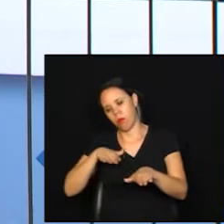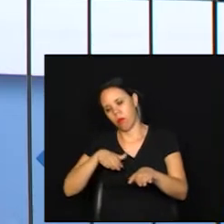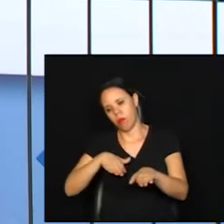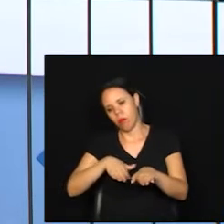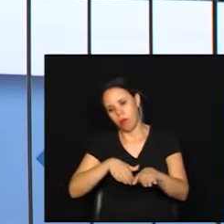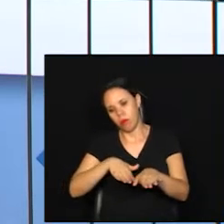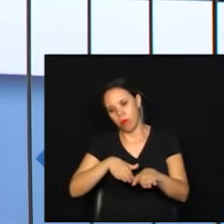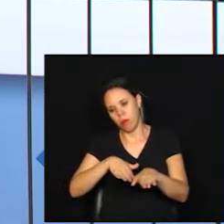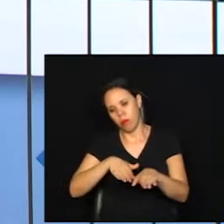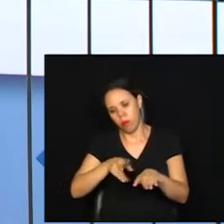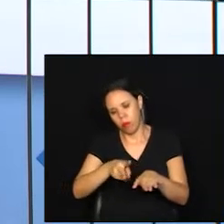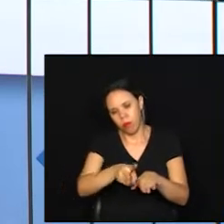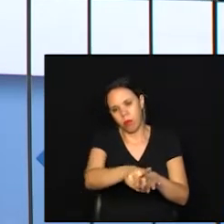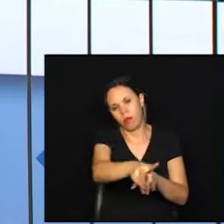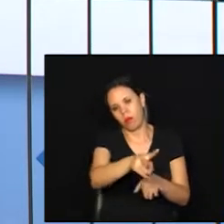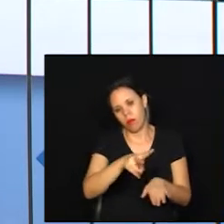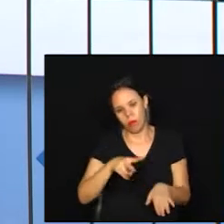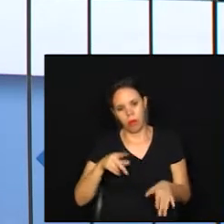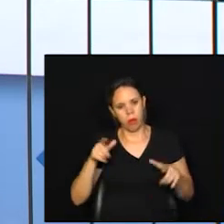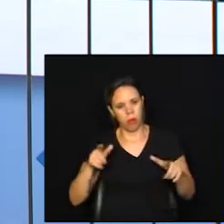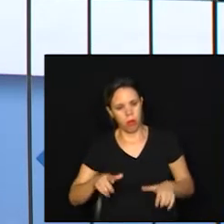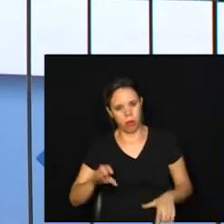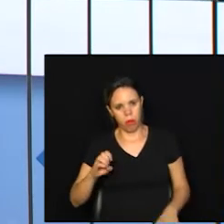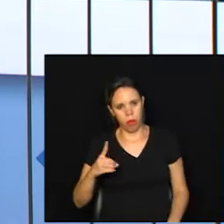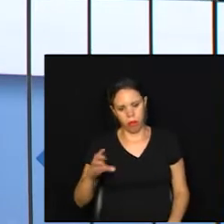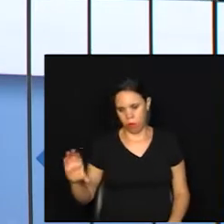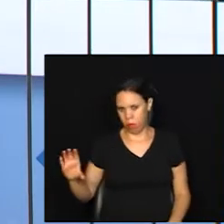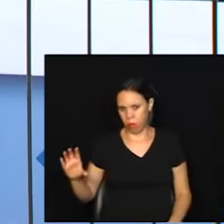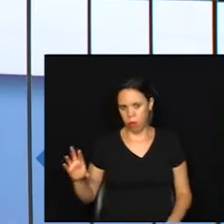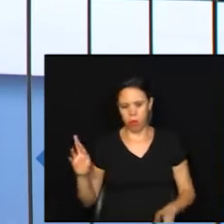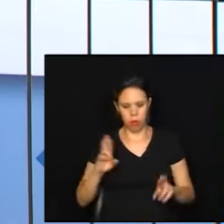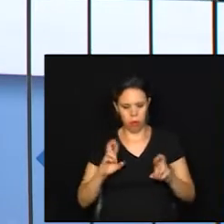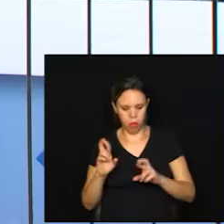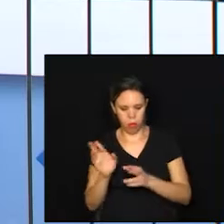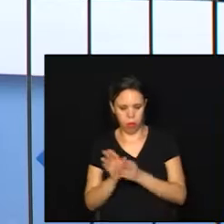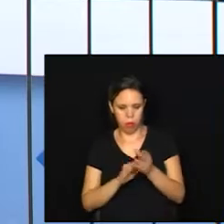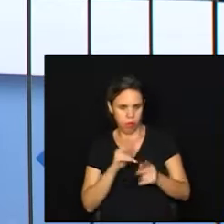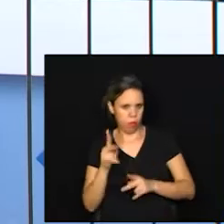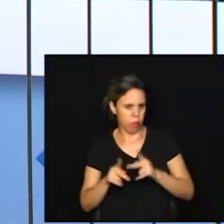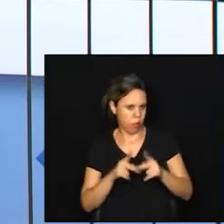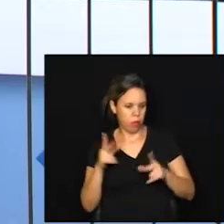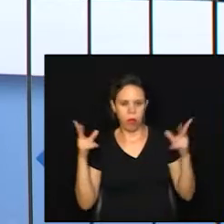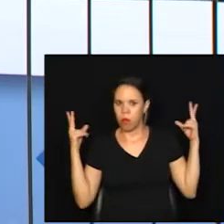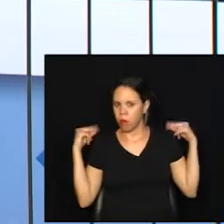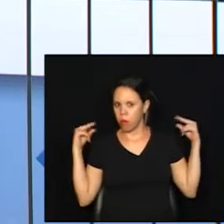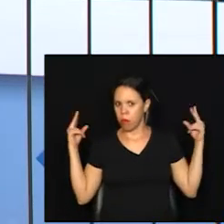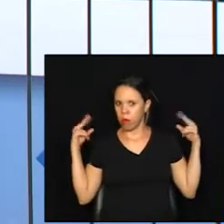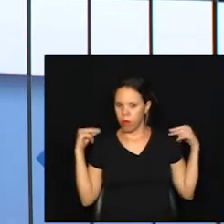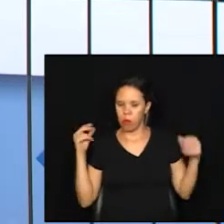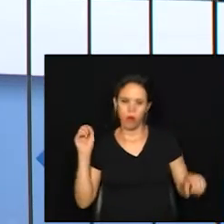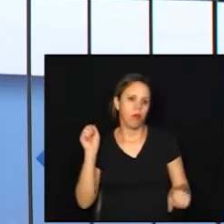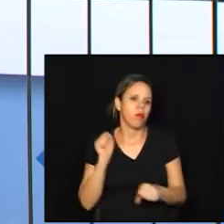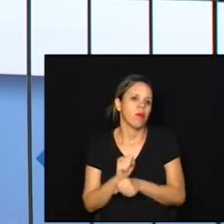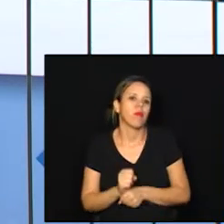mobilidade urbana estão no local justamente para orientar o público que terá. O motorista vai ter que ir ali esperar a hora de